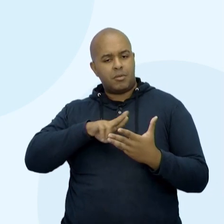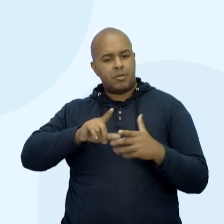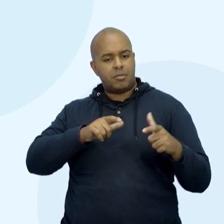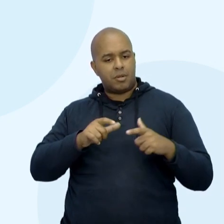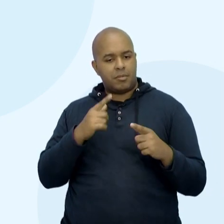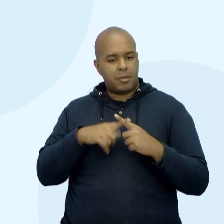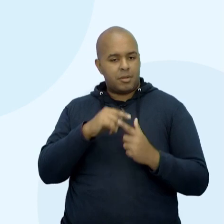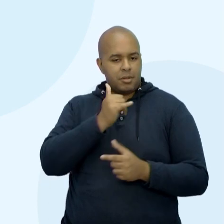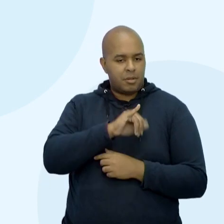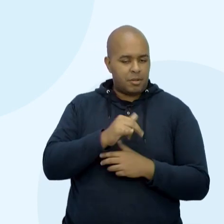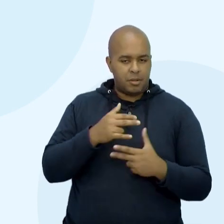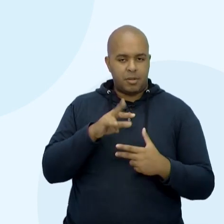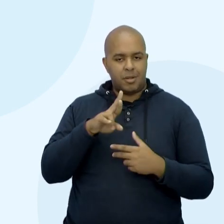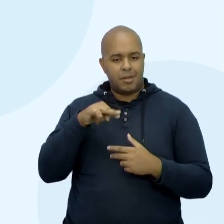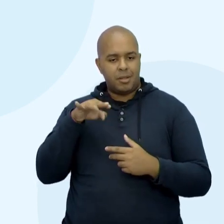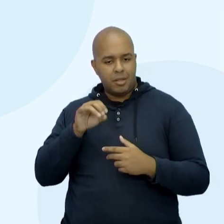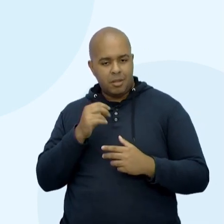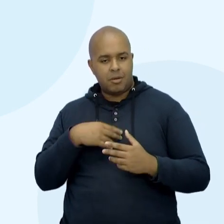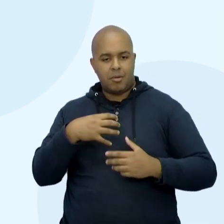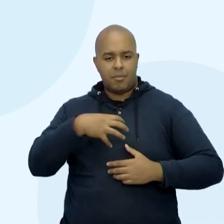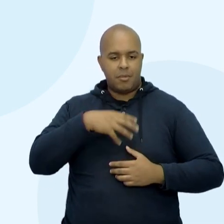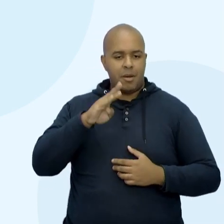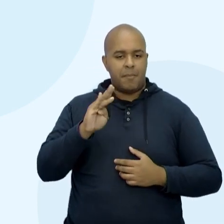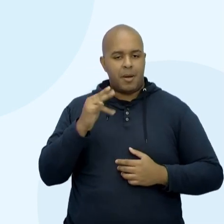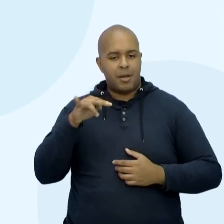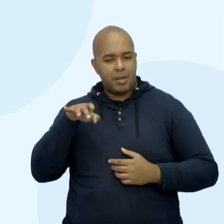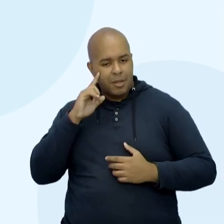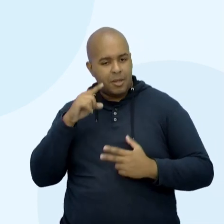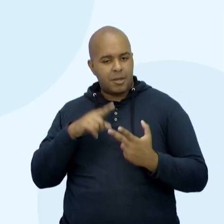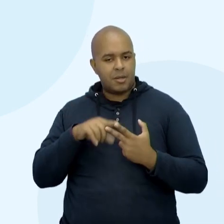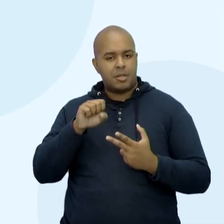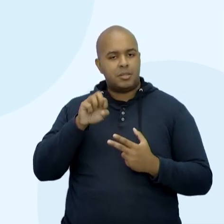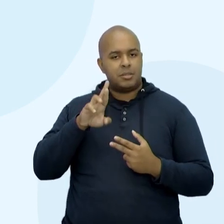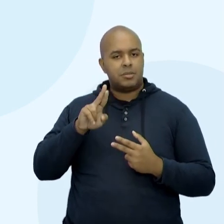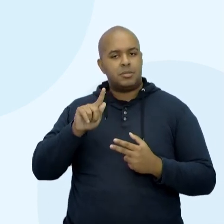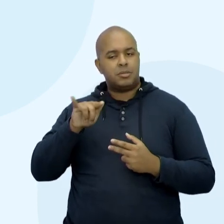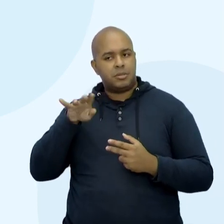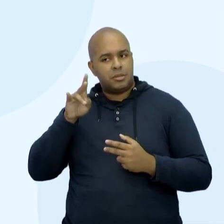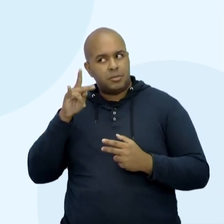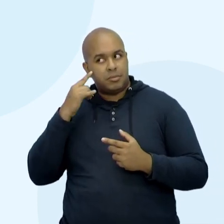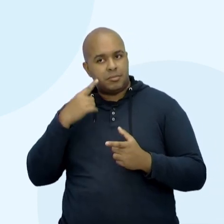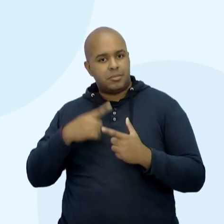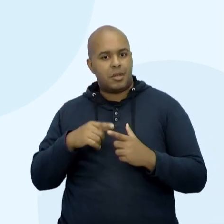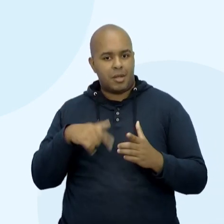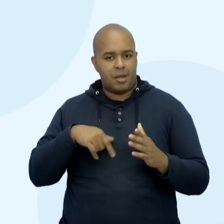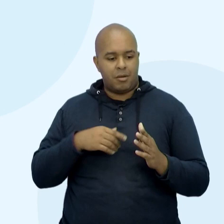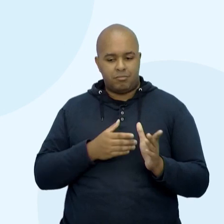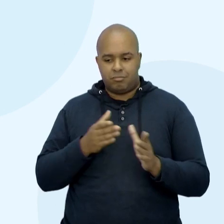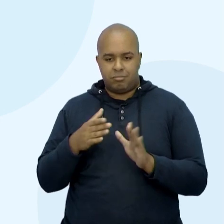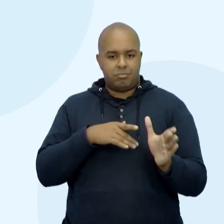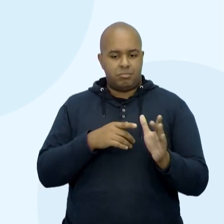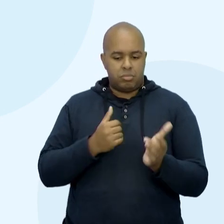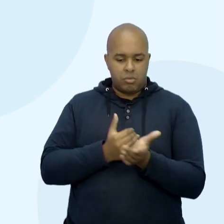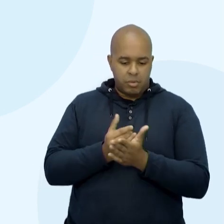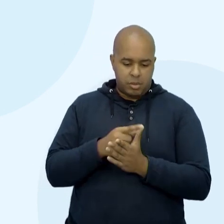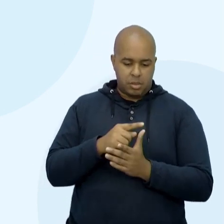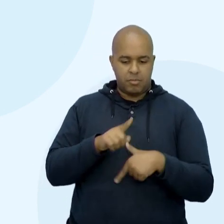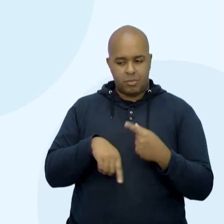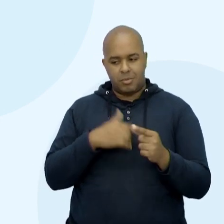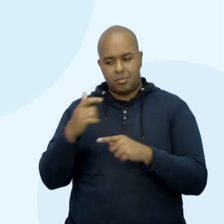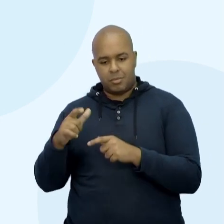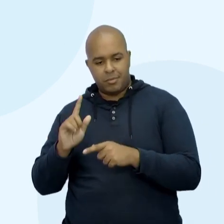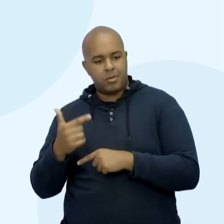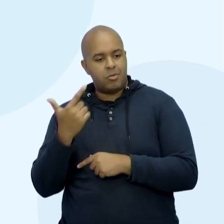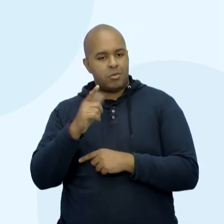lugares? Rio de Janeiro, Bahia, Sergipe. Então, ou seja, porque é um road movie. No começo é Rio de Janeiro, mas ele